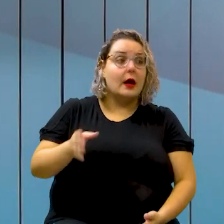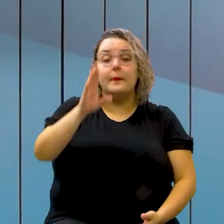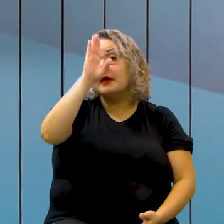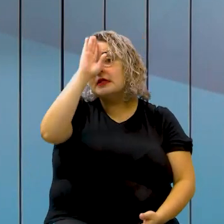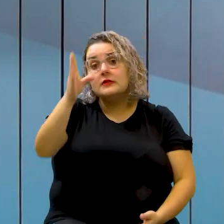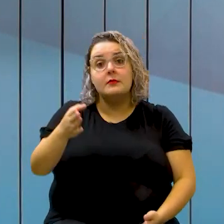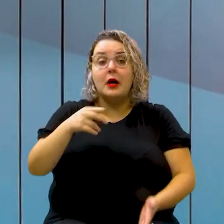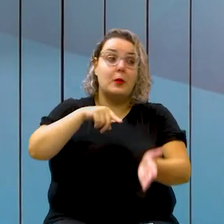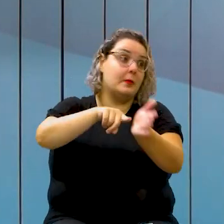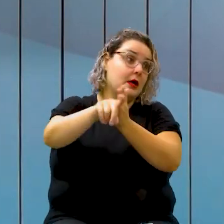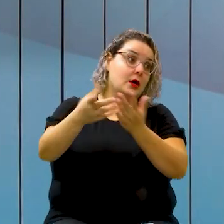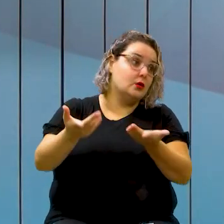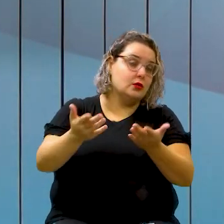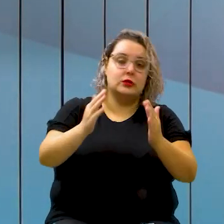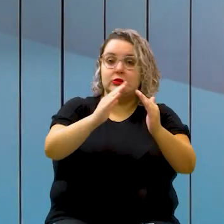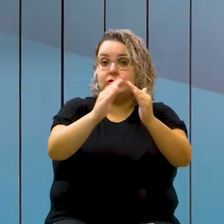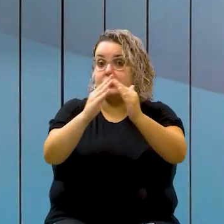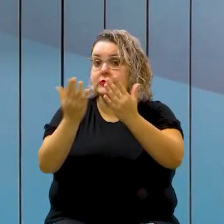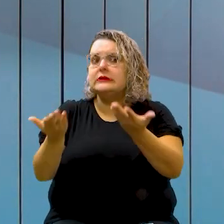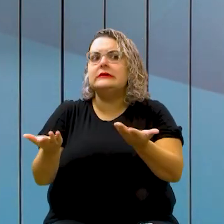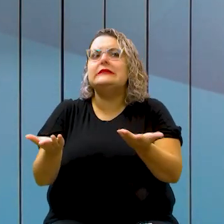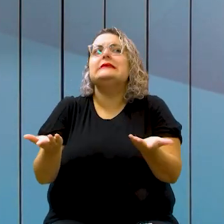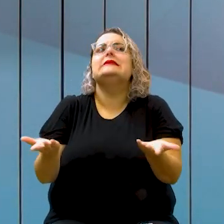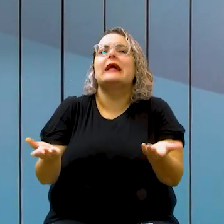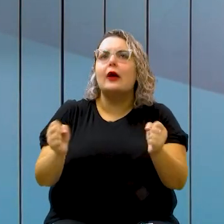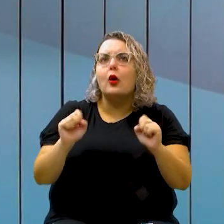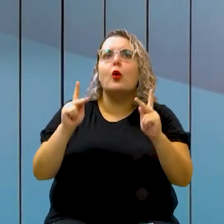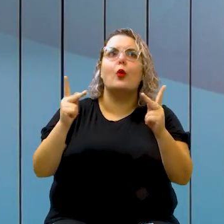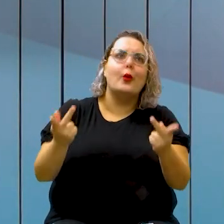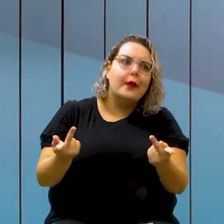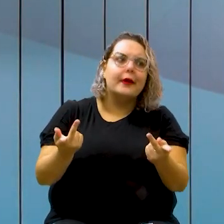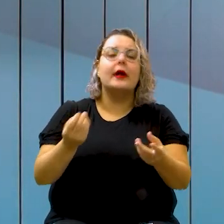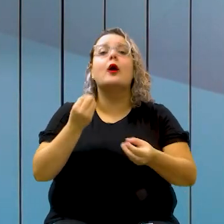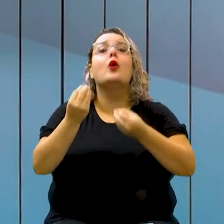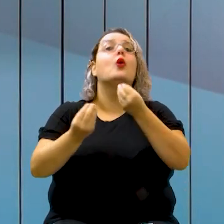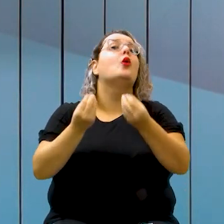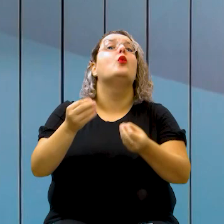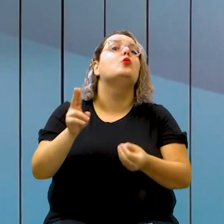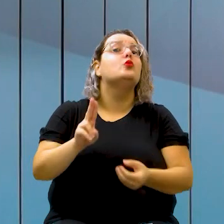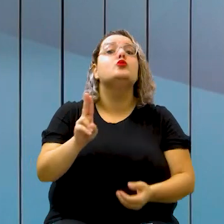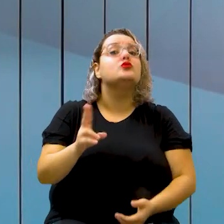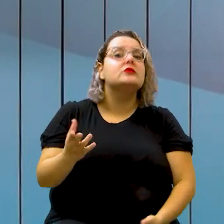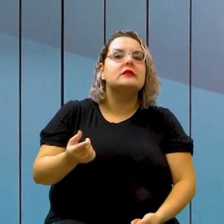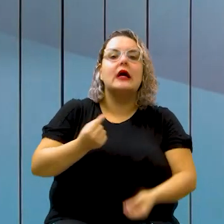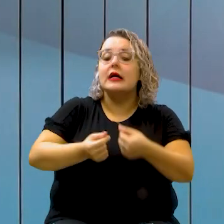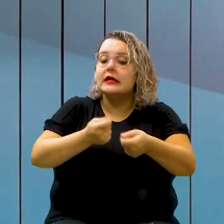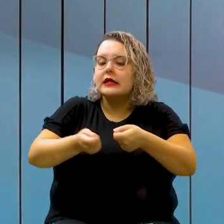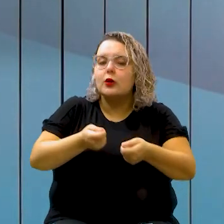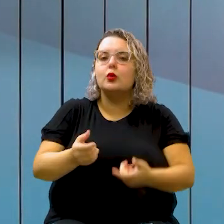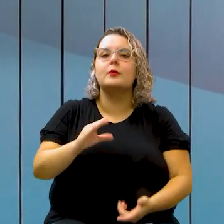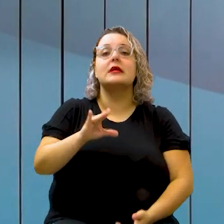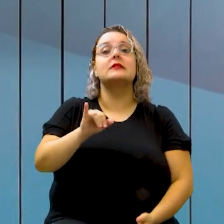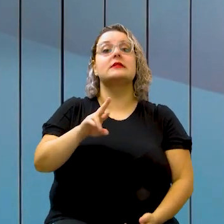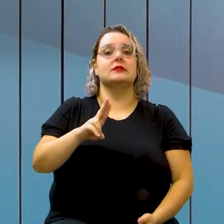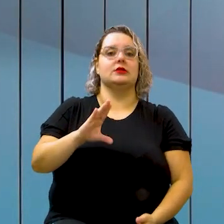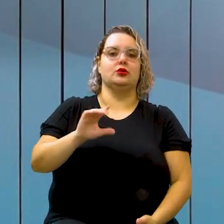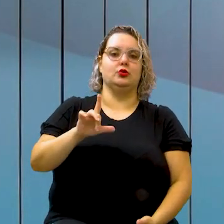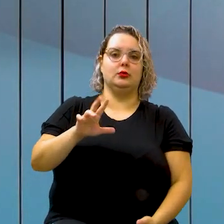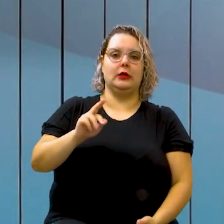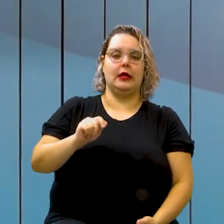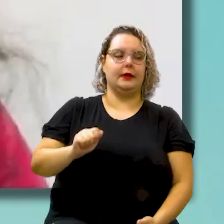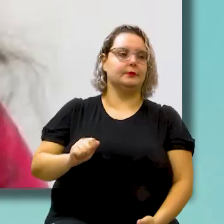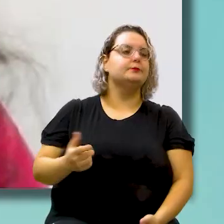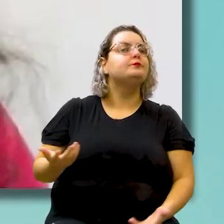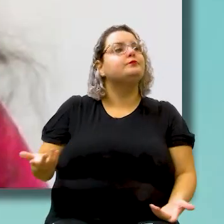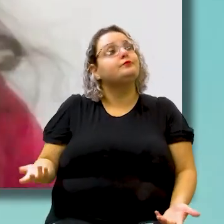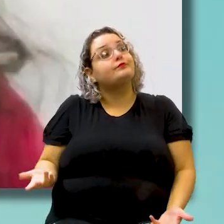talvez seja a principal pergunta do pessoal que está em casa. Mas e aí? Como implementar a economia circular? Essa é